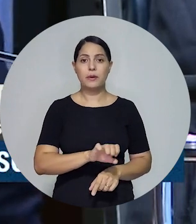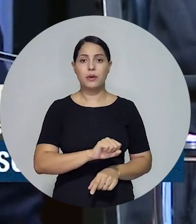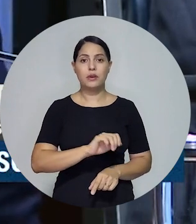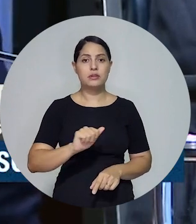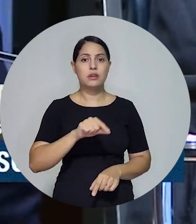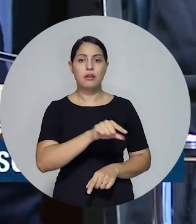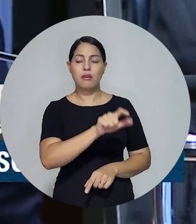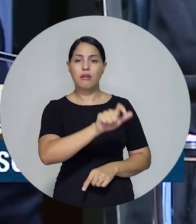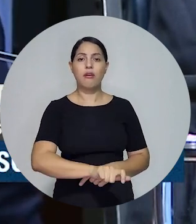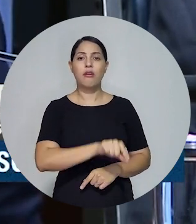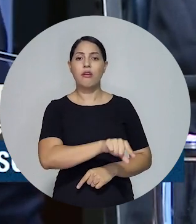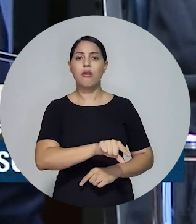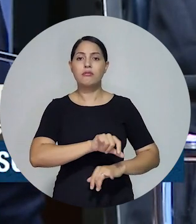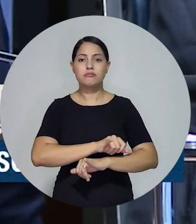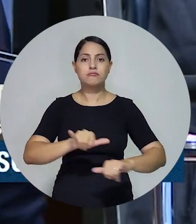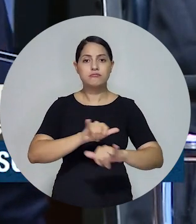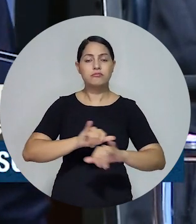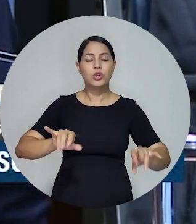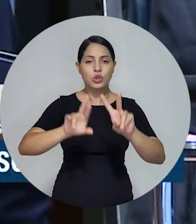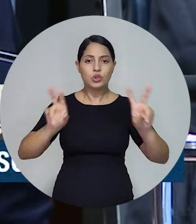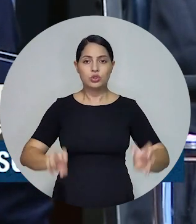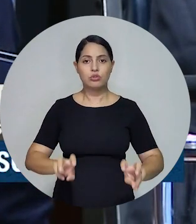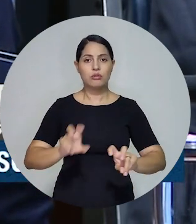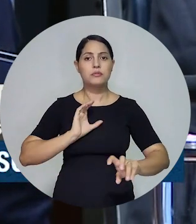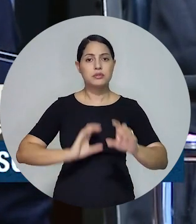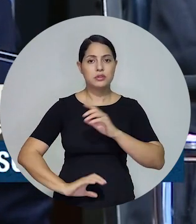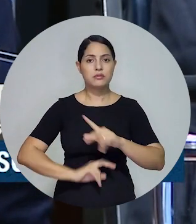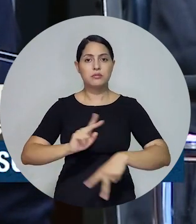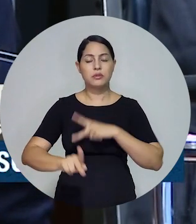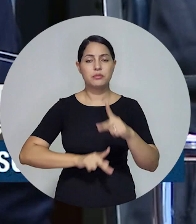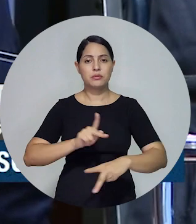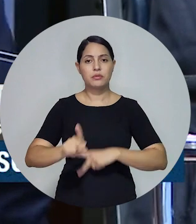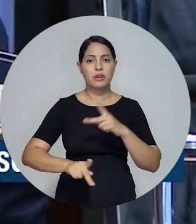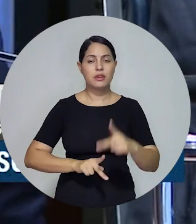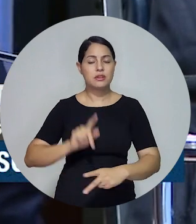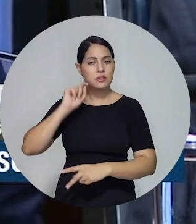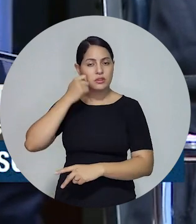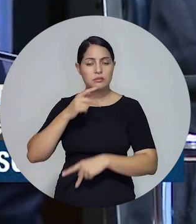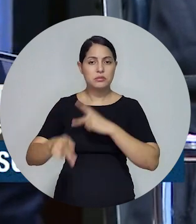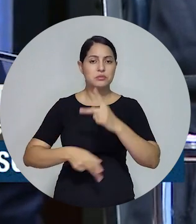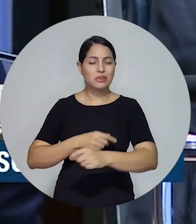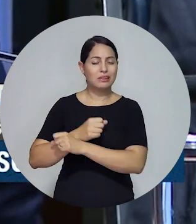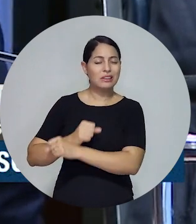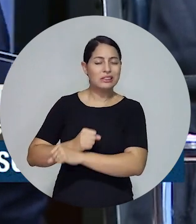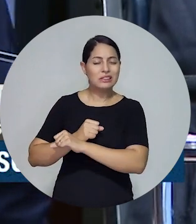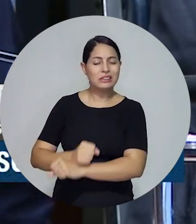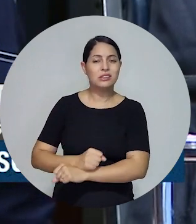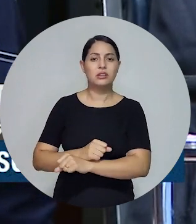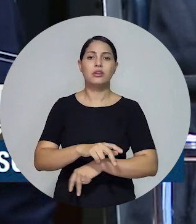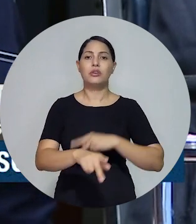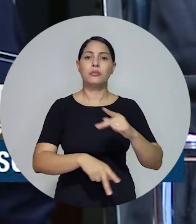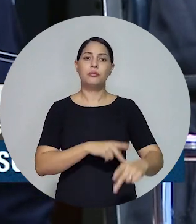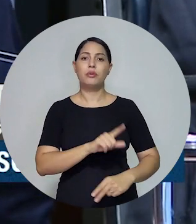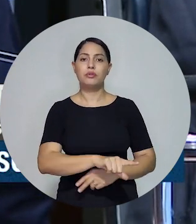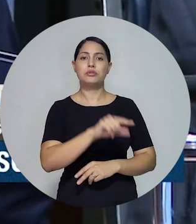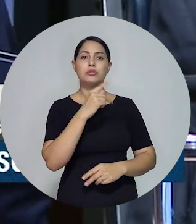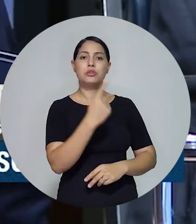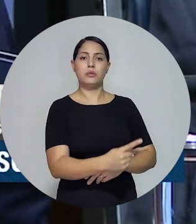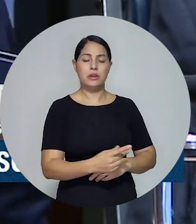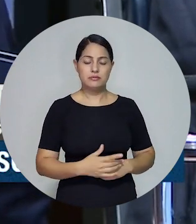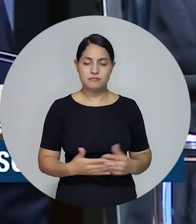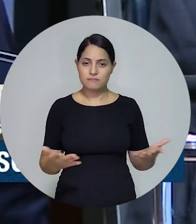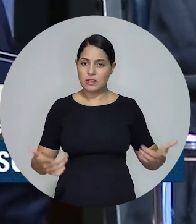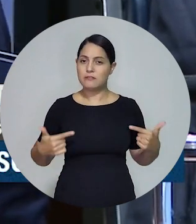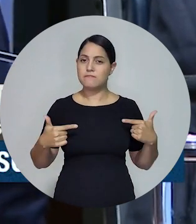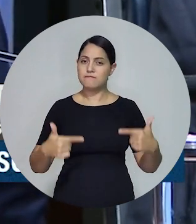população civil, dos cidadãos negros escravizados e do povo que o elegeu. Cumpriu fielmente o papel de defensor